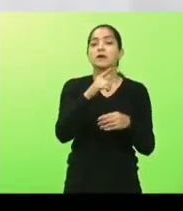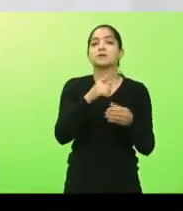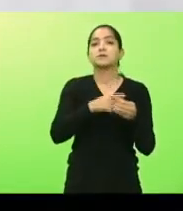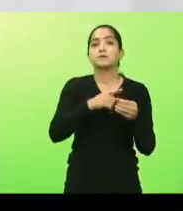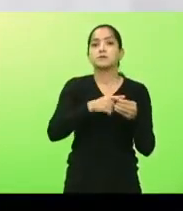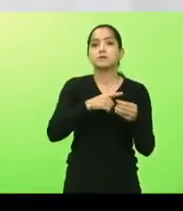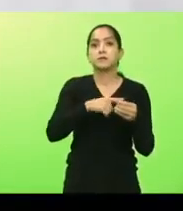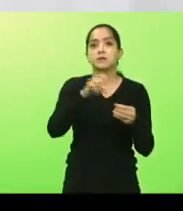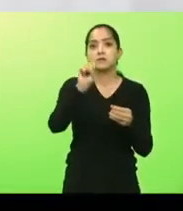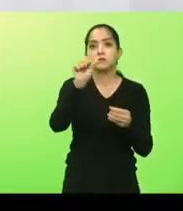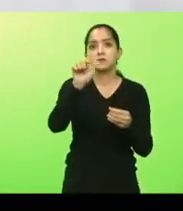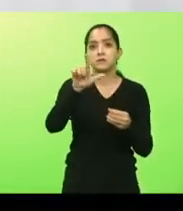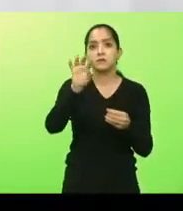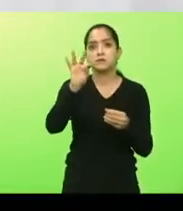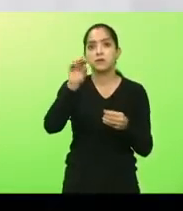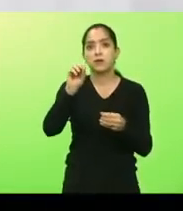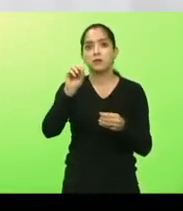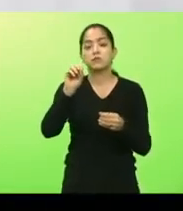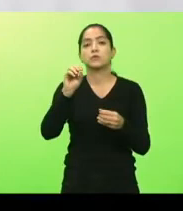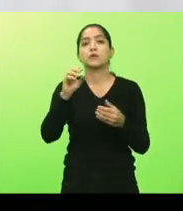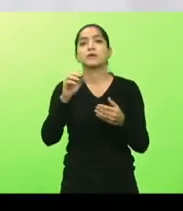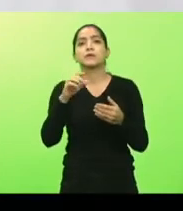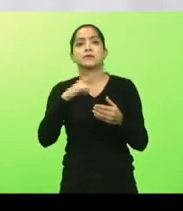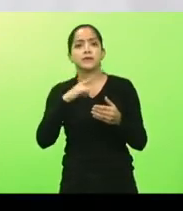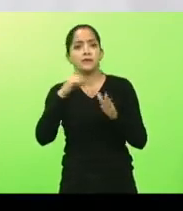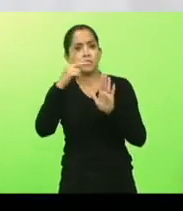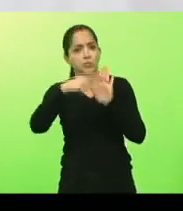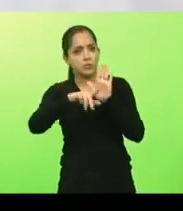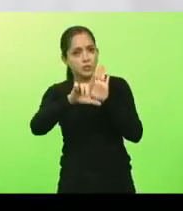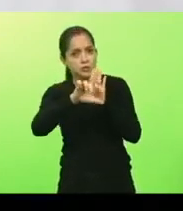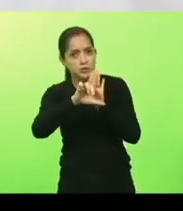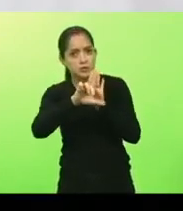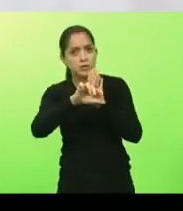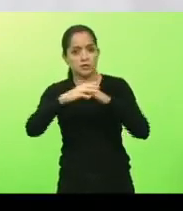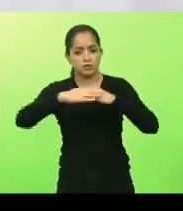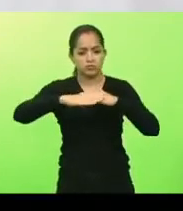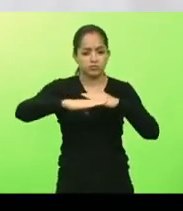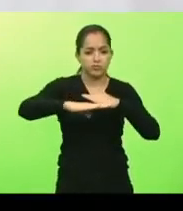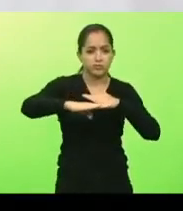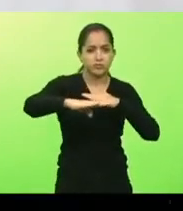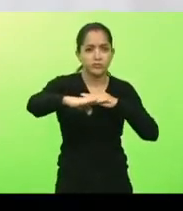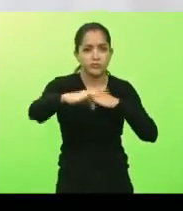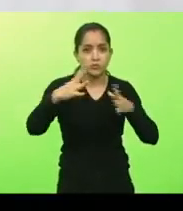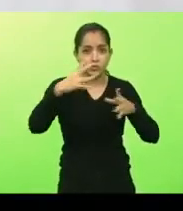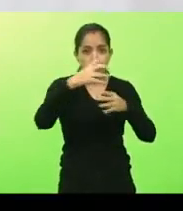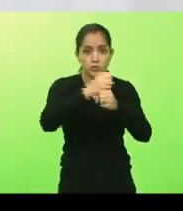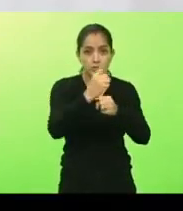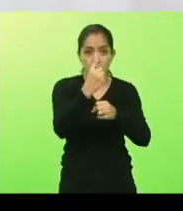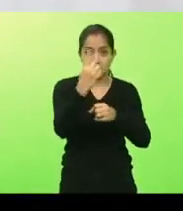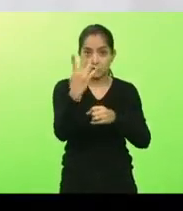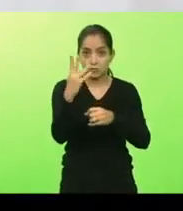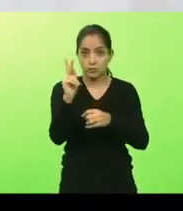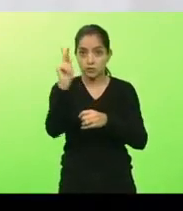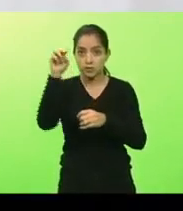faço um pedido aí. Temos um projeto de um asfalto de 14 quilômetros que liga 13 tilhas